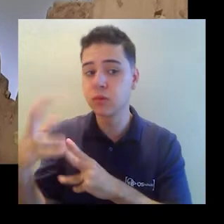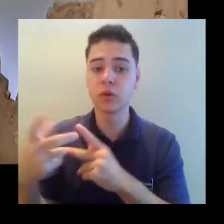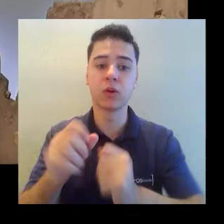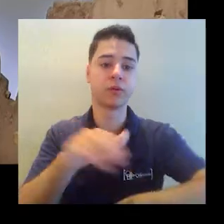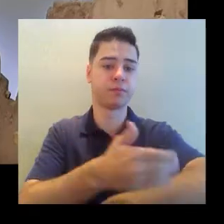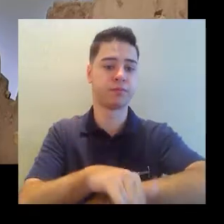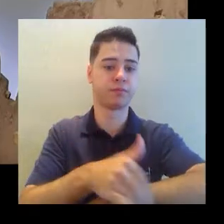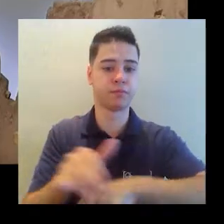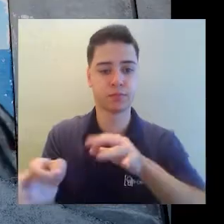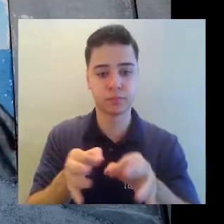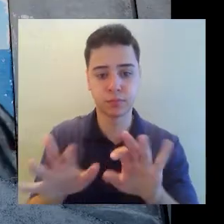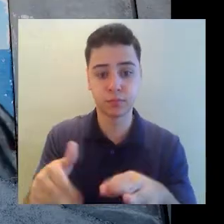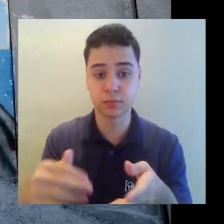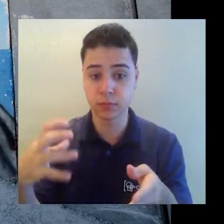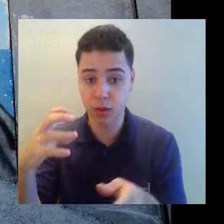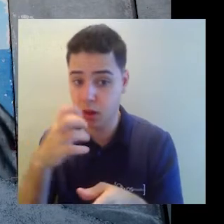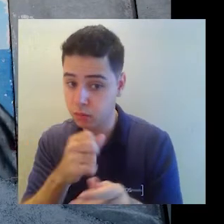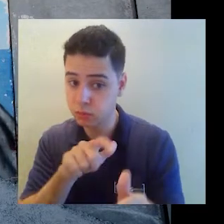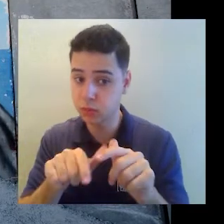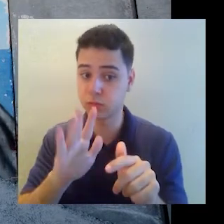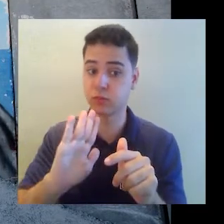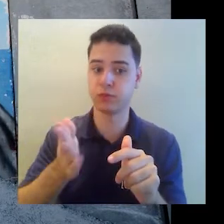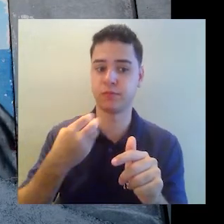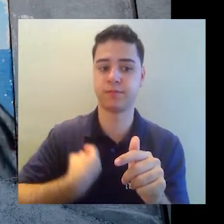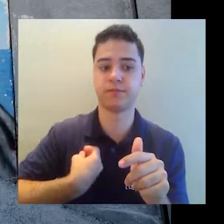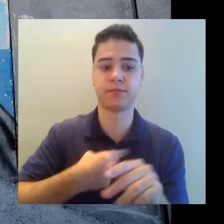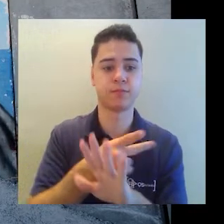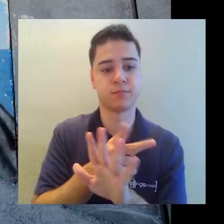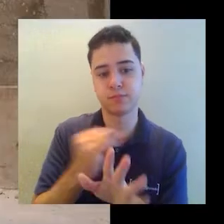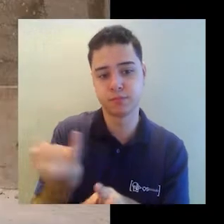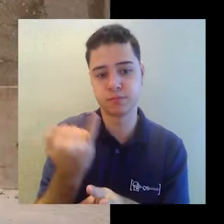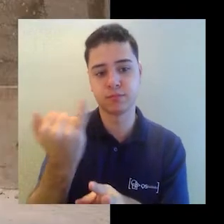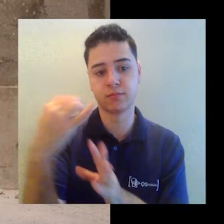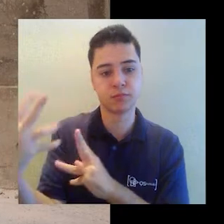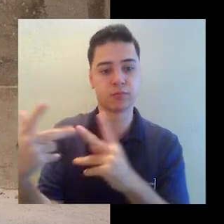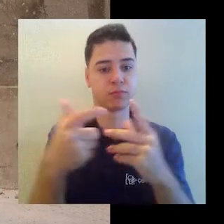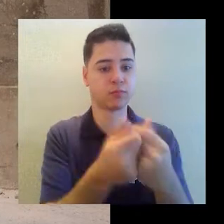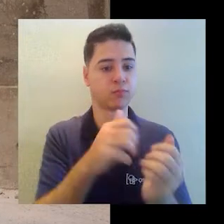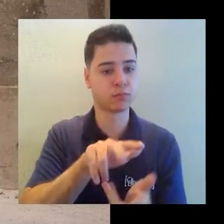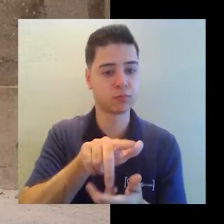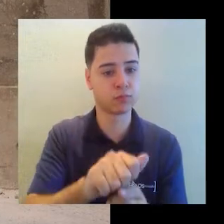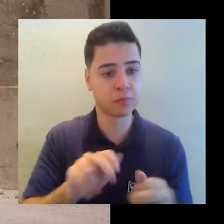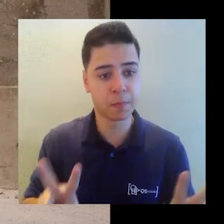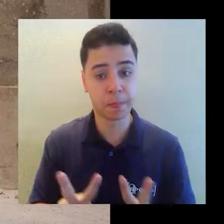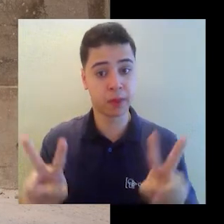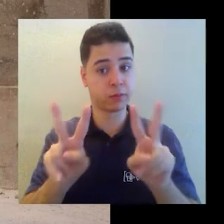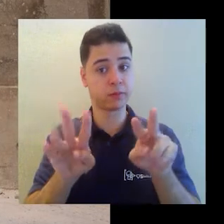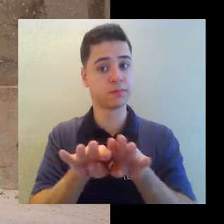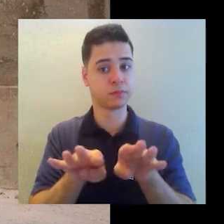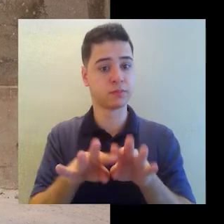obras produzidas na rua. Rapidamente, os trabalhos dele já estavam presentes nas mais importantes galerias de arte do mundo.